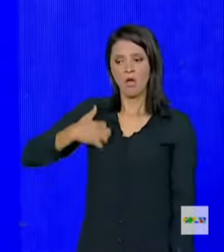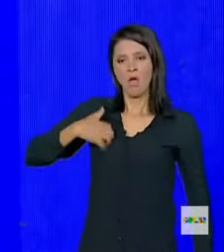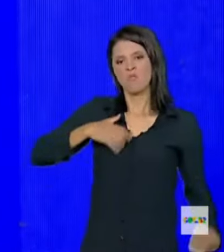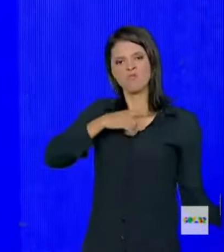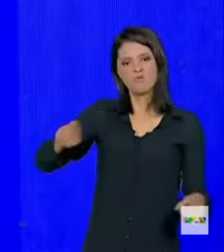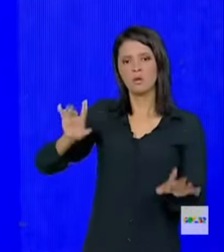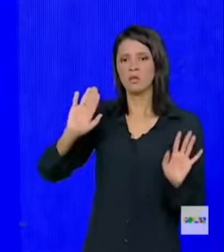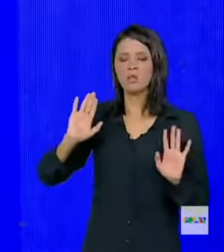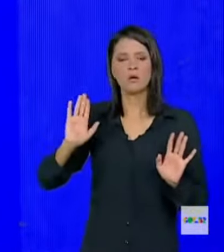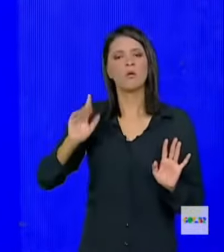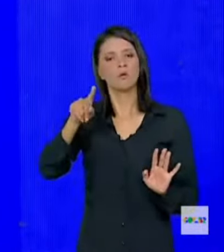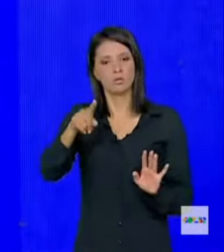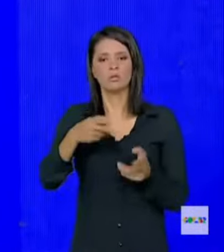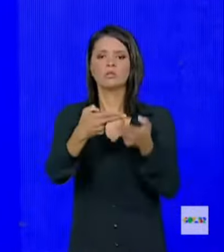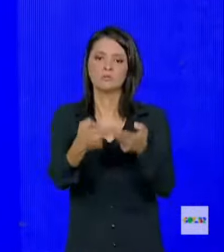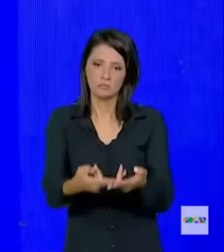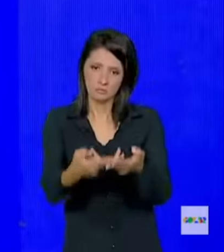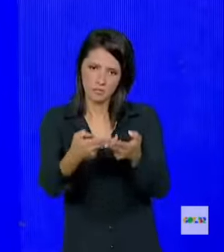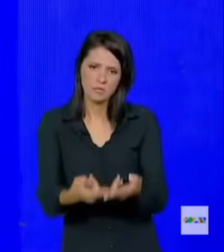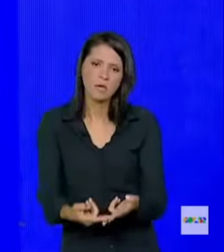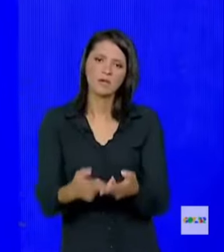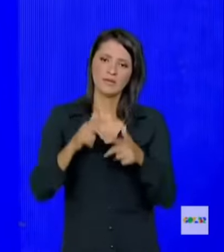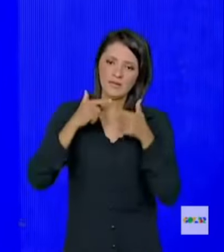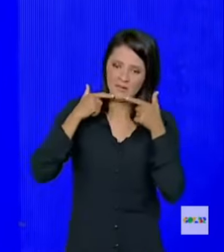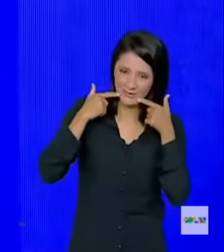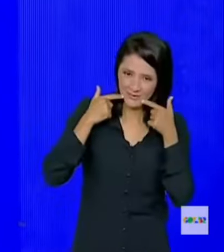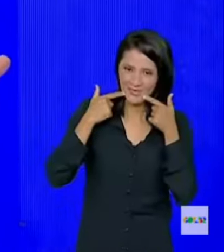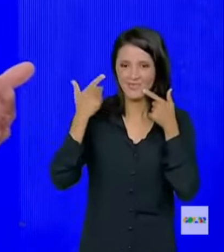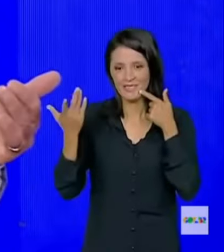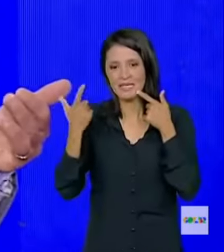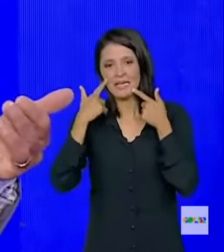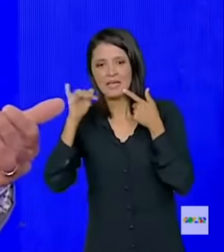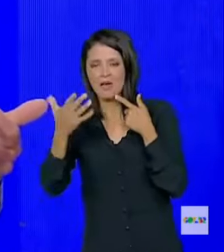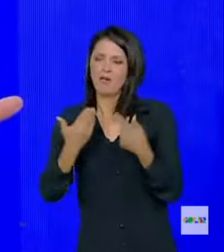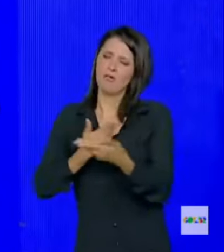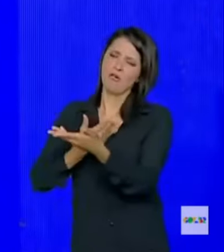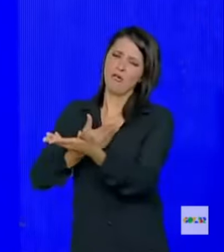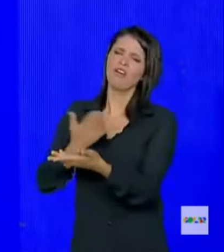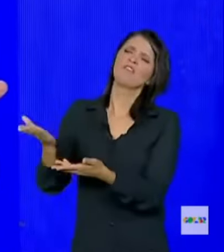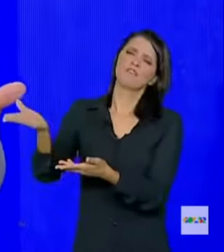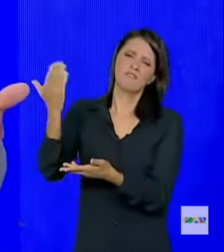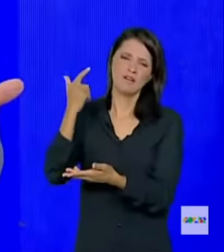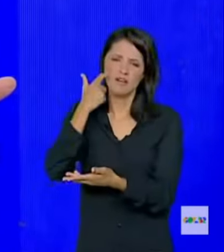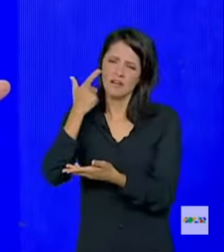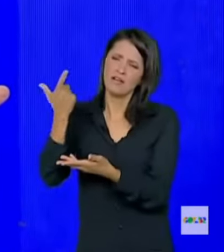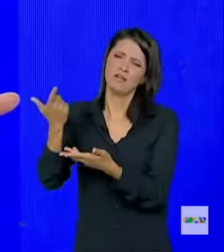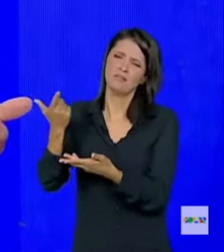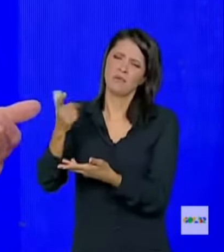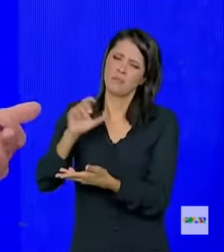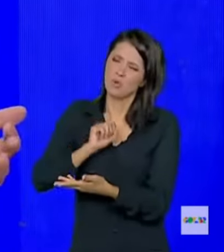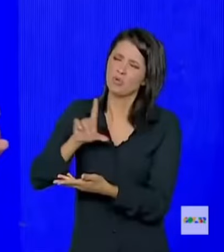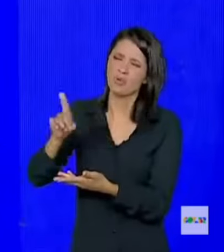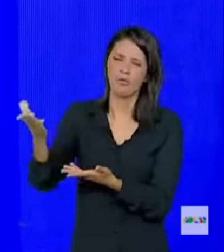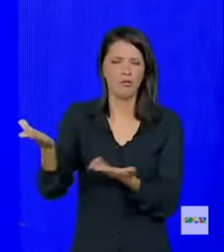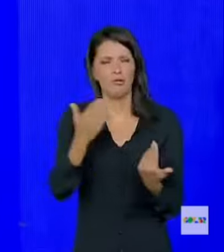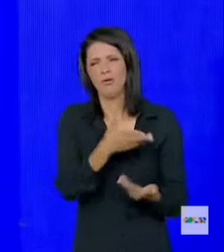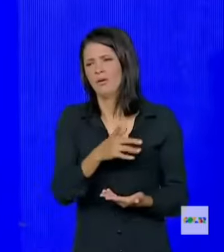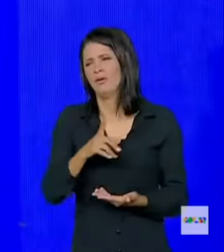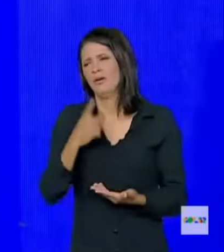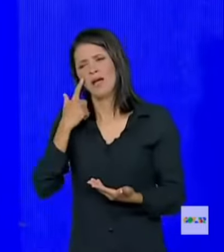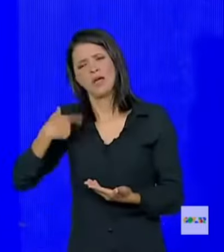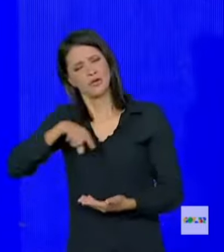contra. Que a gente tenha paciência, sorriso e falar: companheiro, vamos lá, pelo amor de Deus, cara. Nós